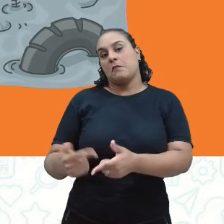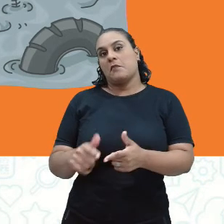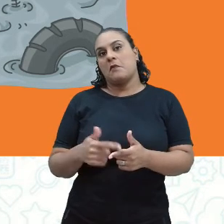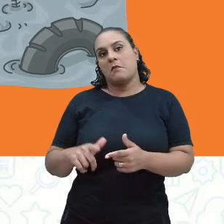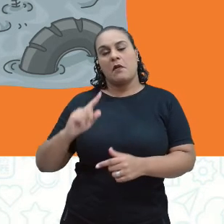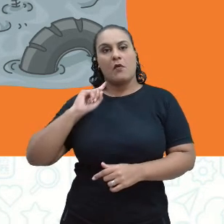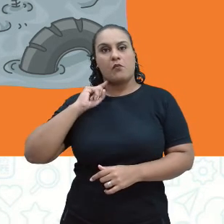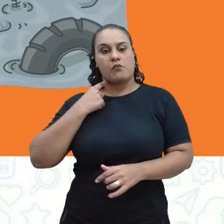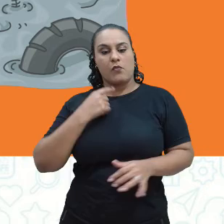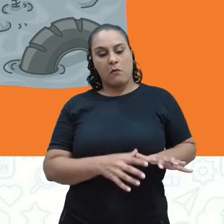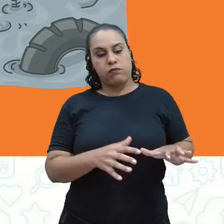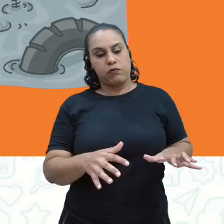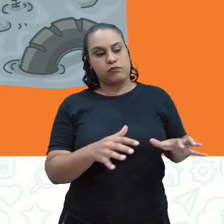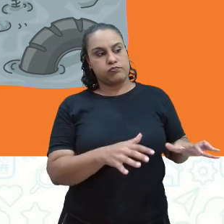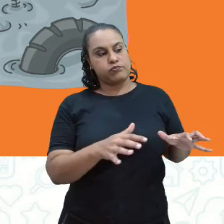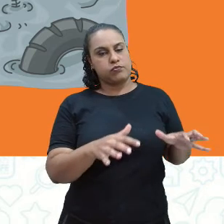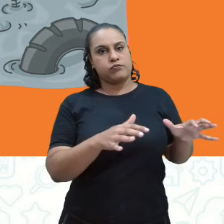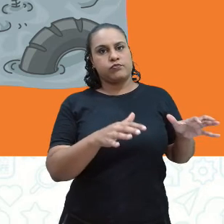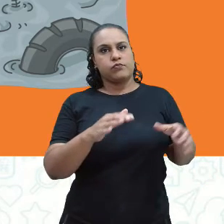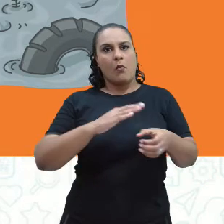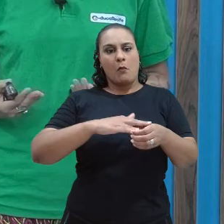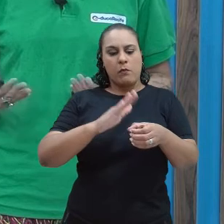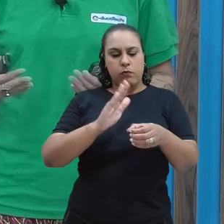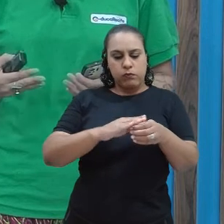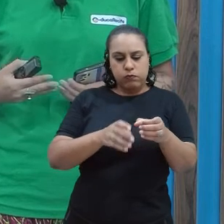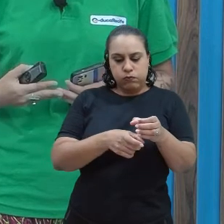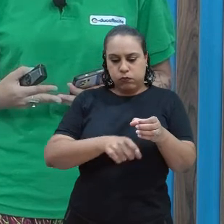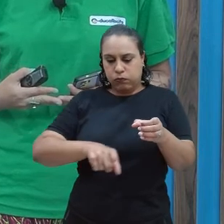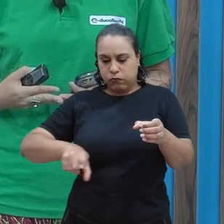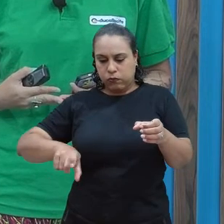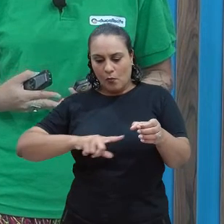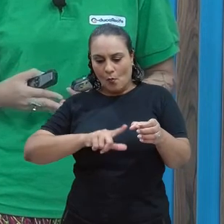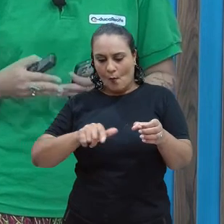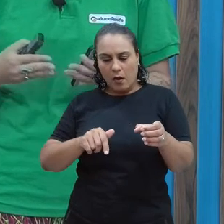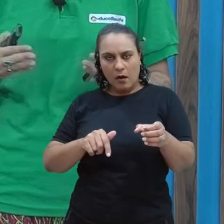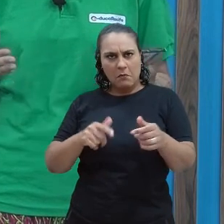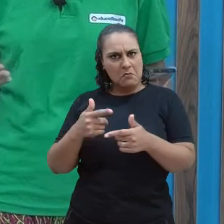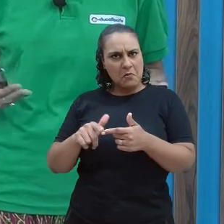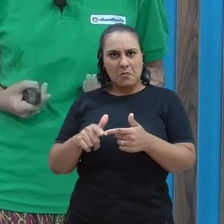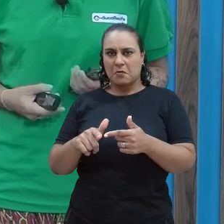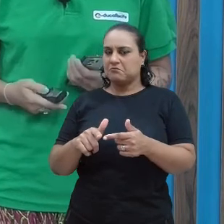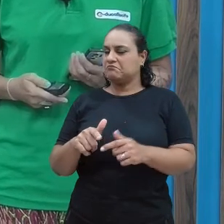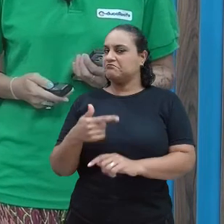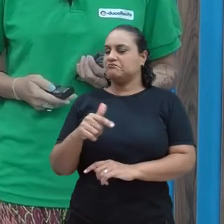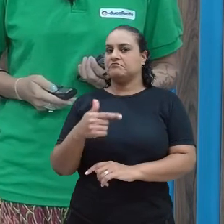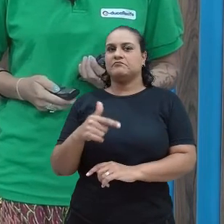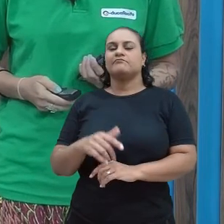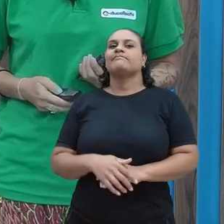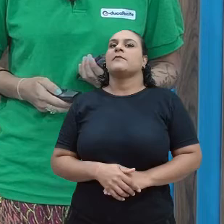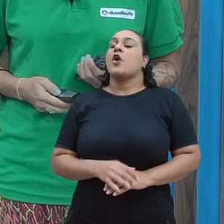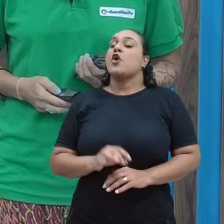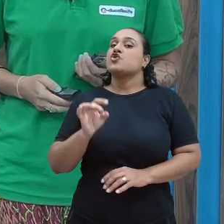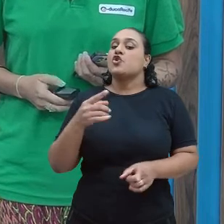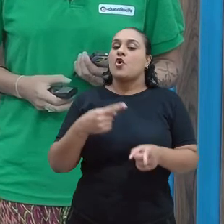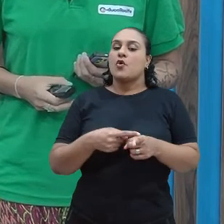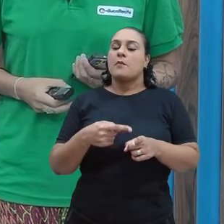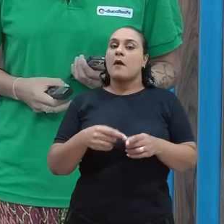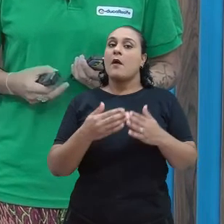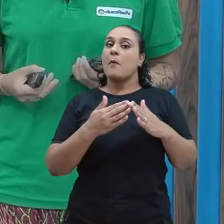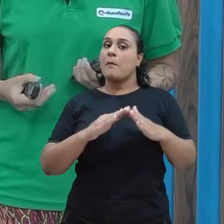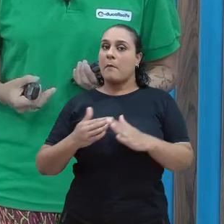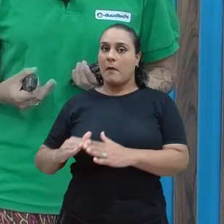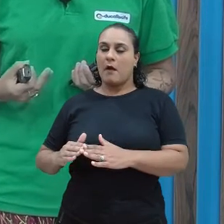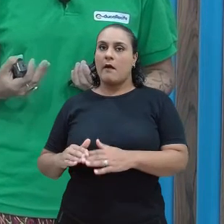com lixões, né, saneamento básico. Isso vai atingir qual? Os bairros periféricos.